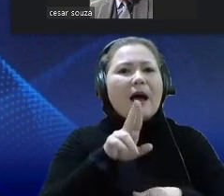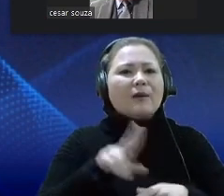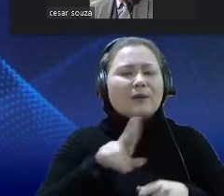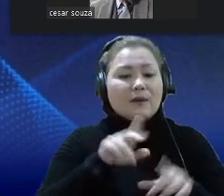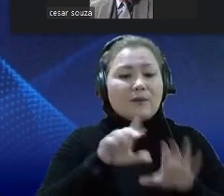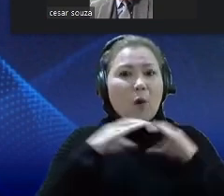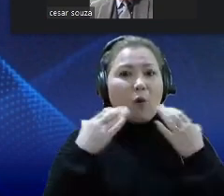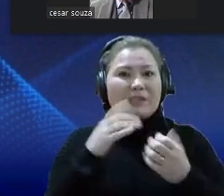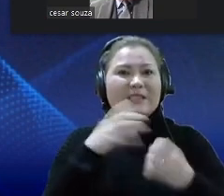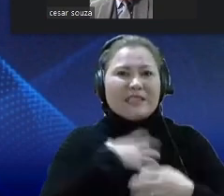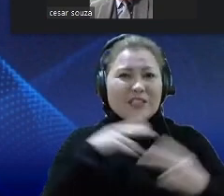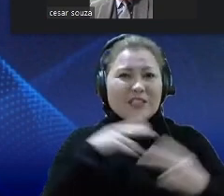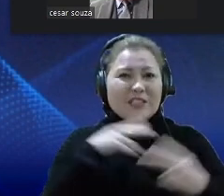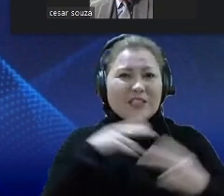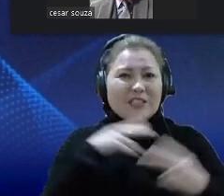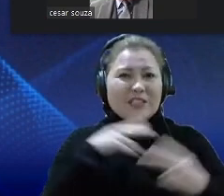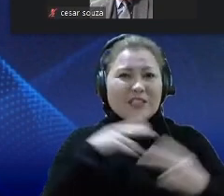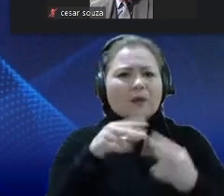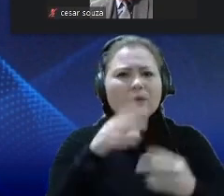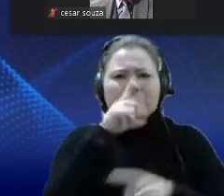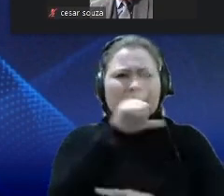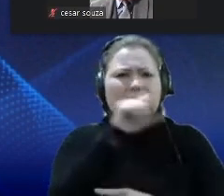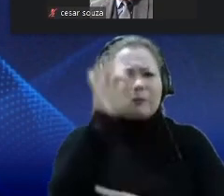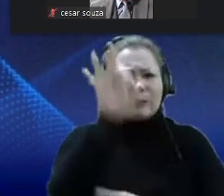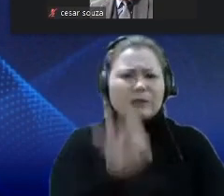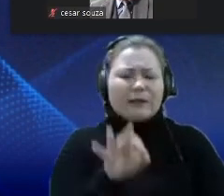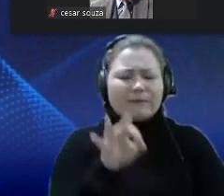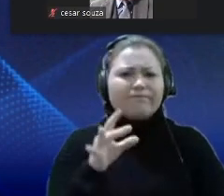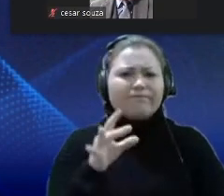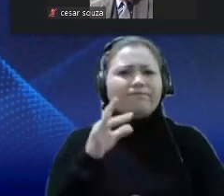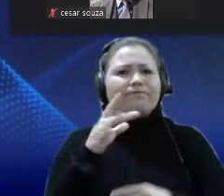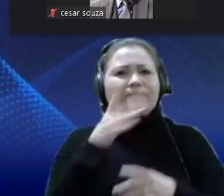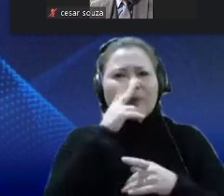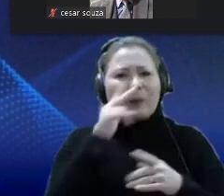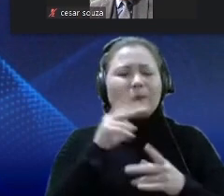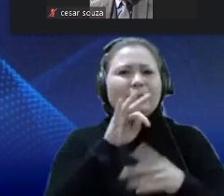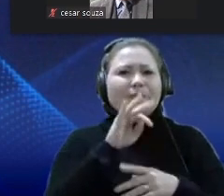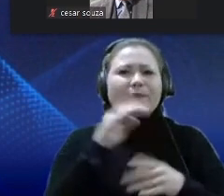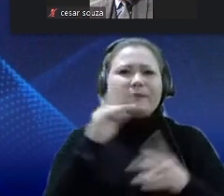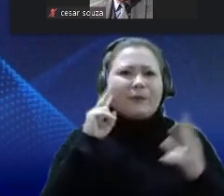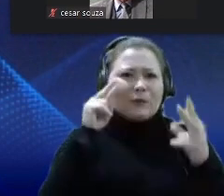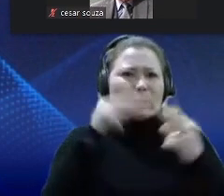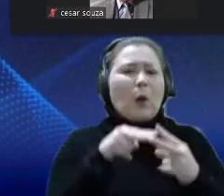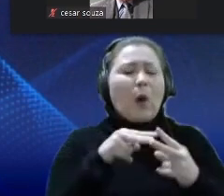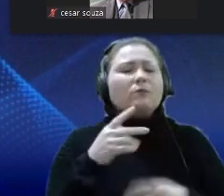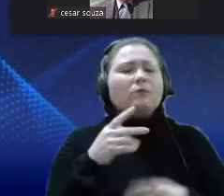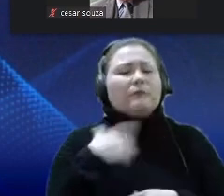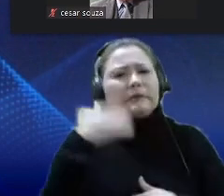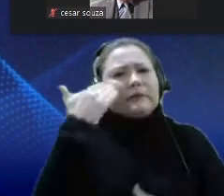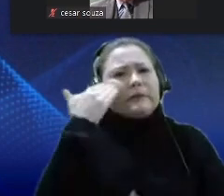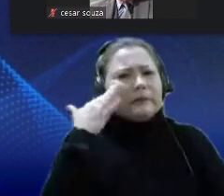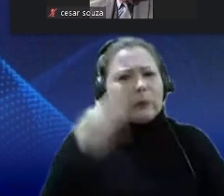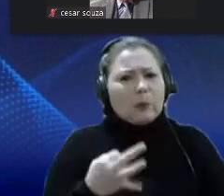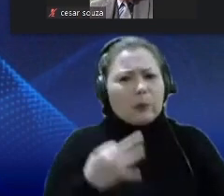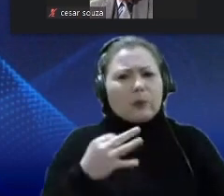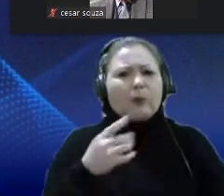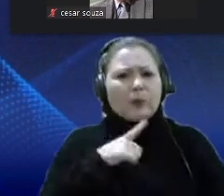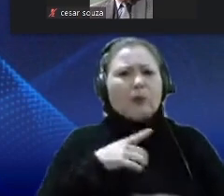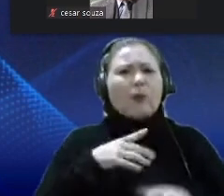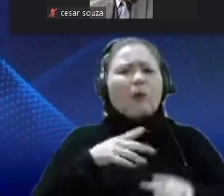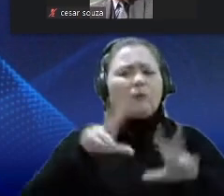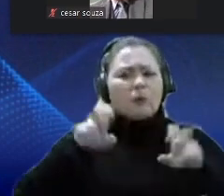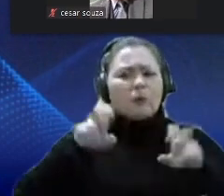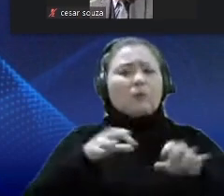desta forma, né, 100% telepresencial, entendemos aqui, por parte da